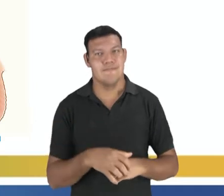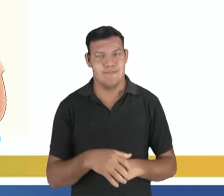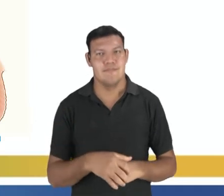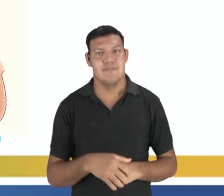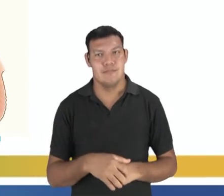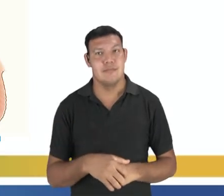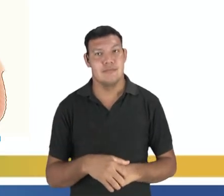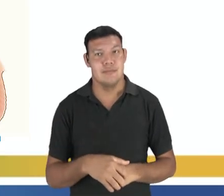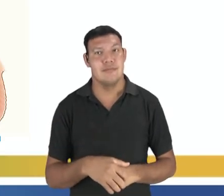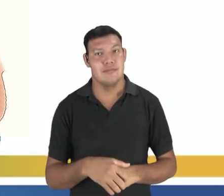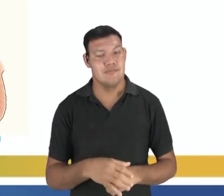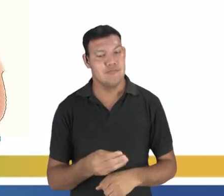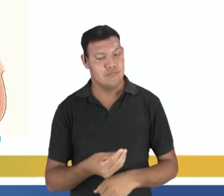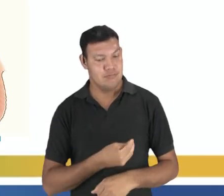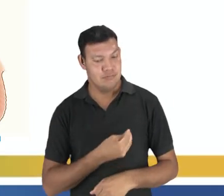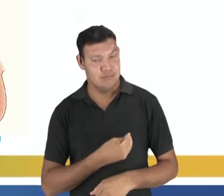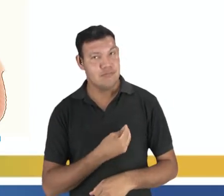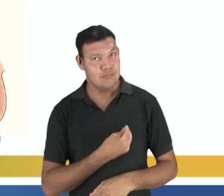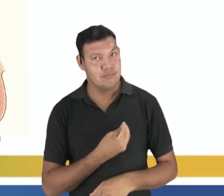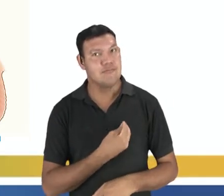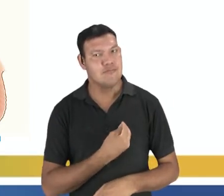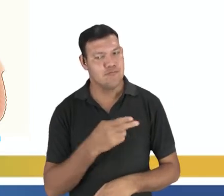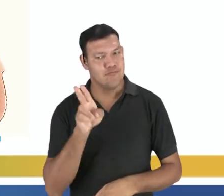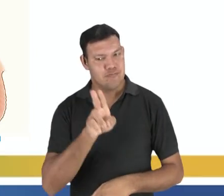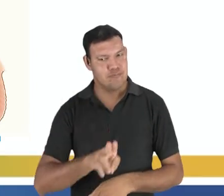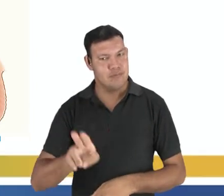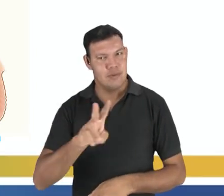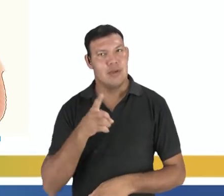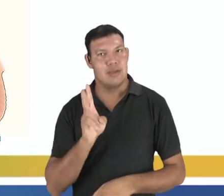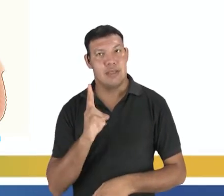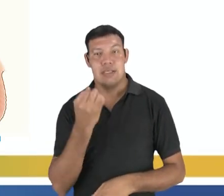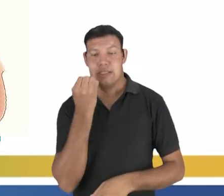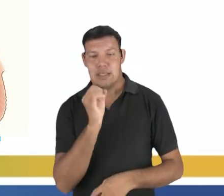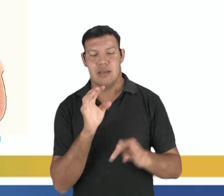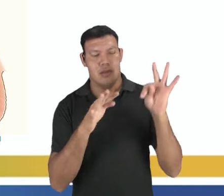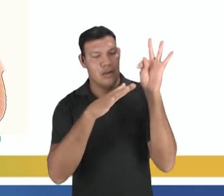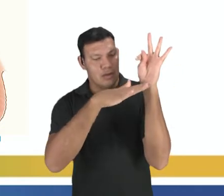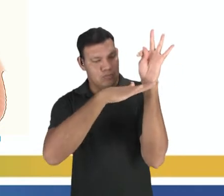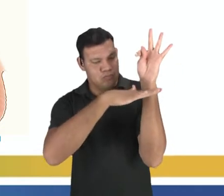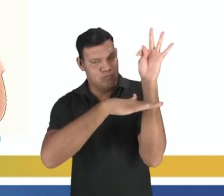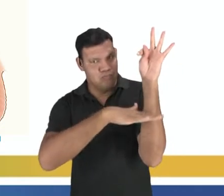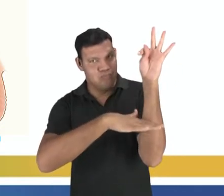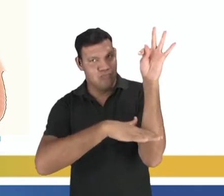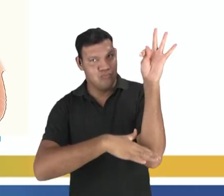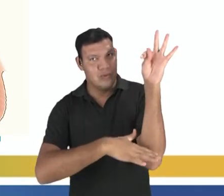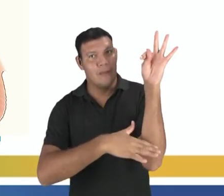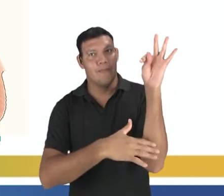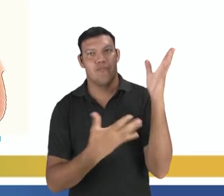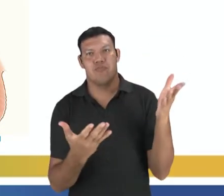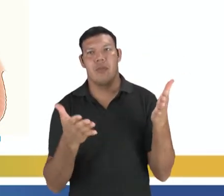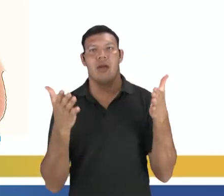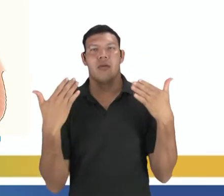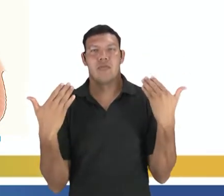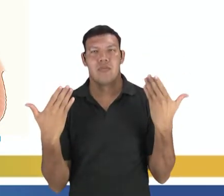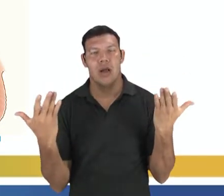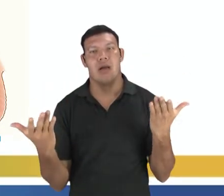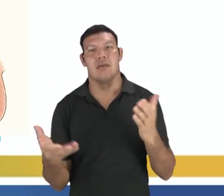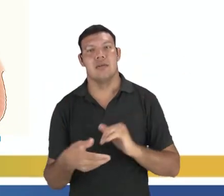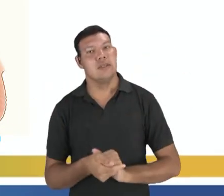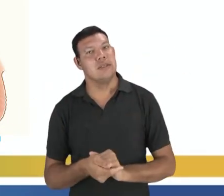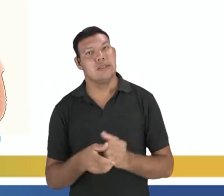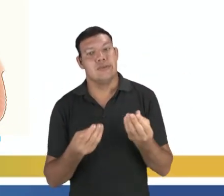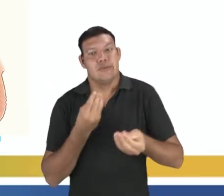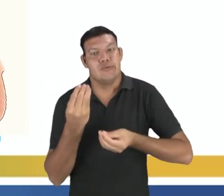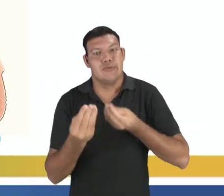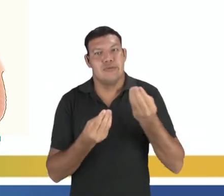mantenham aptos a serem utilizados. Se houvesse uma queda brusca de temperatura, não houvesse o calor necessário, eles já